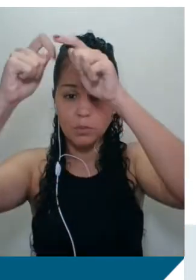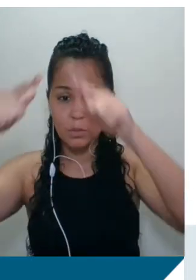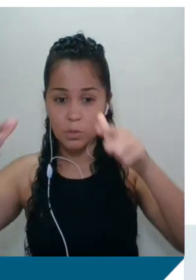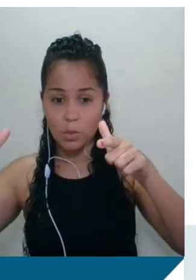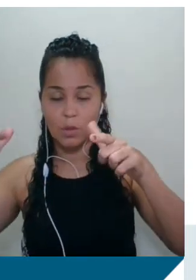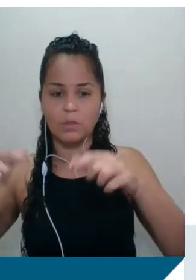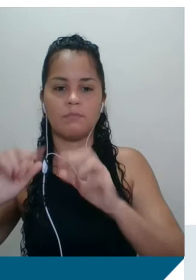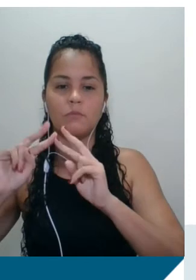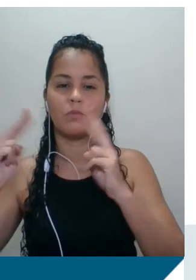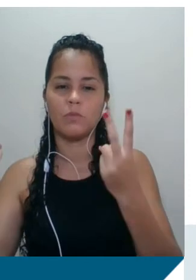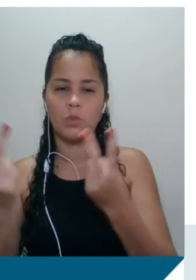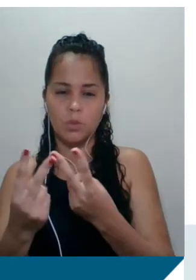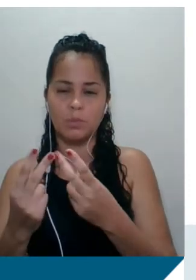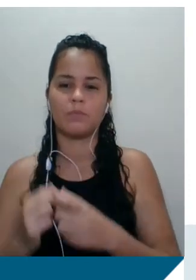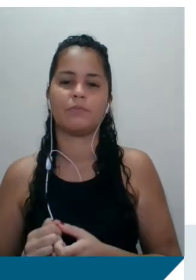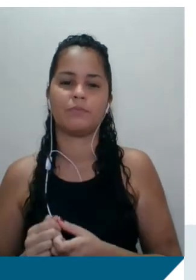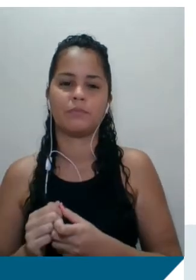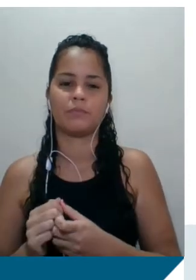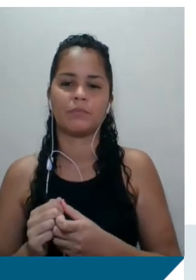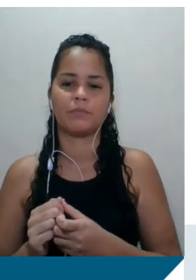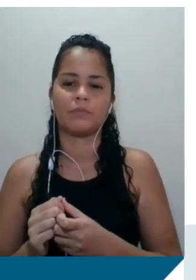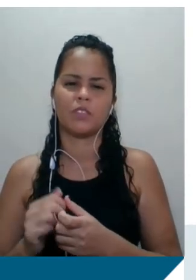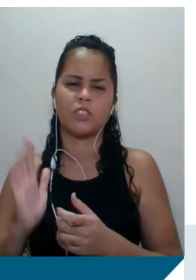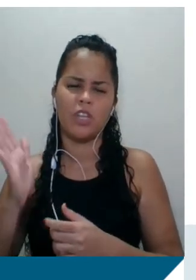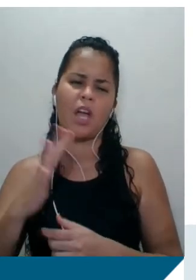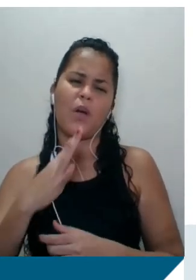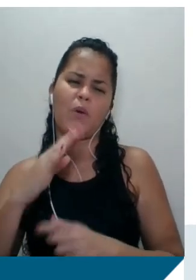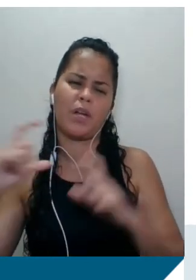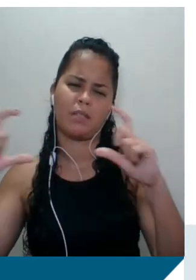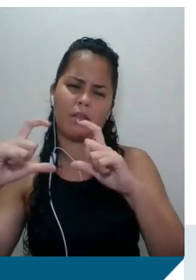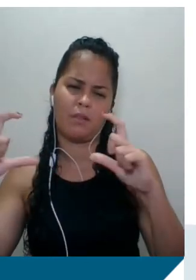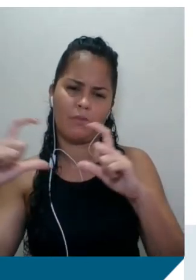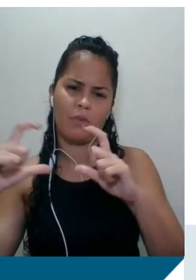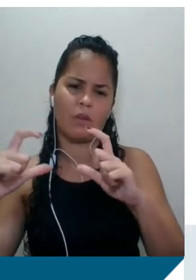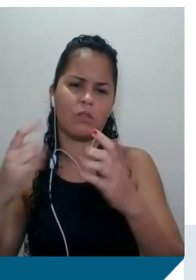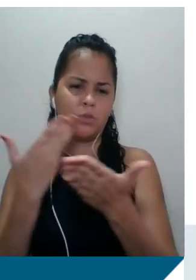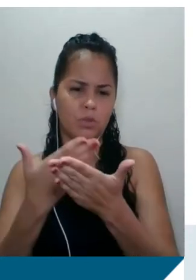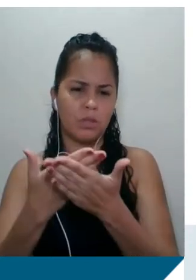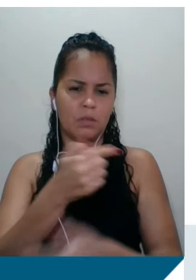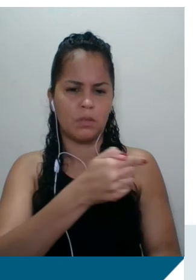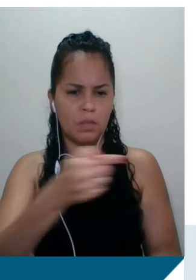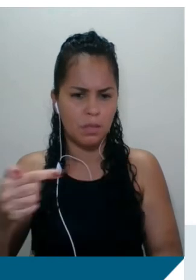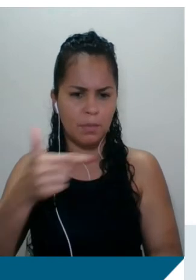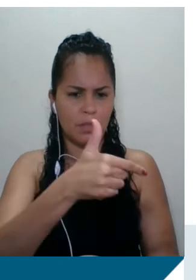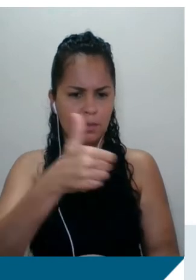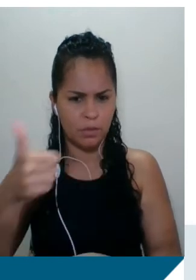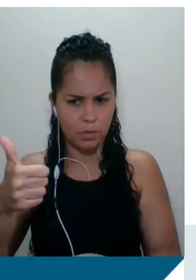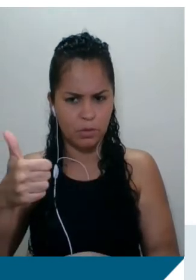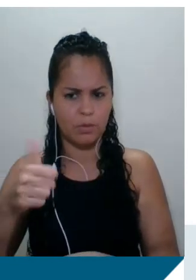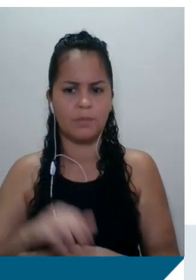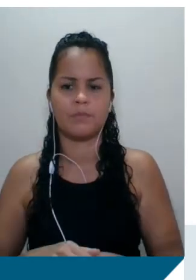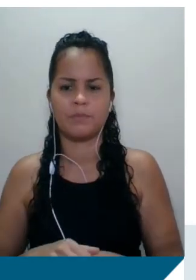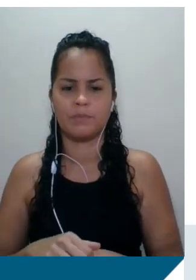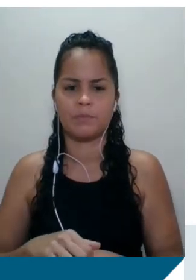lá. Como é que a gente faz o volume do cone? O volume do cone vai ser a fórmula que a gente conhece, que a gente